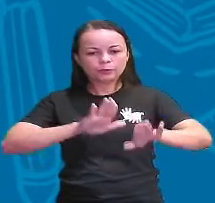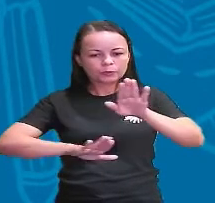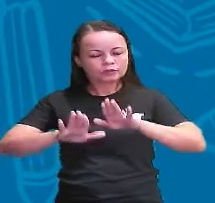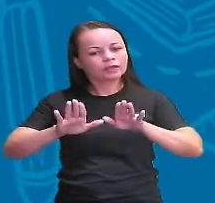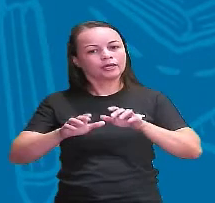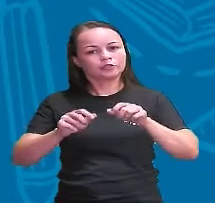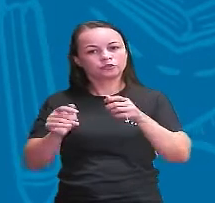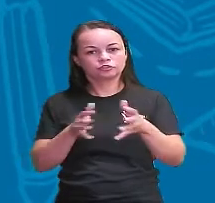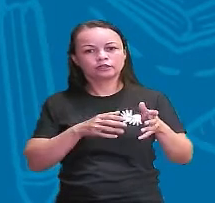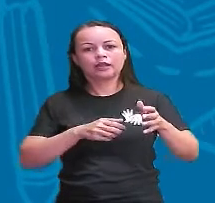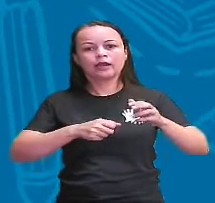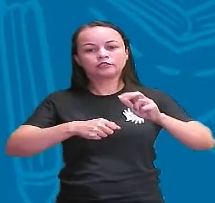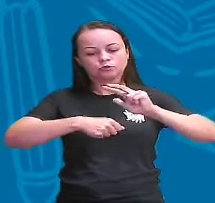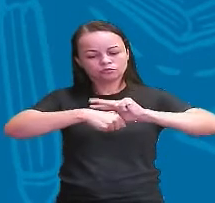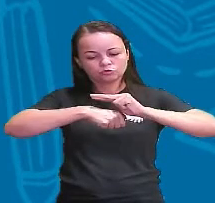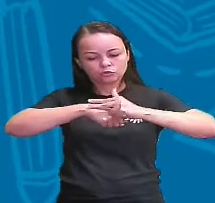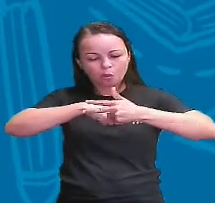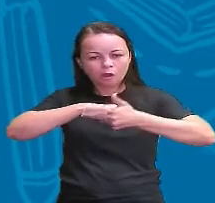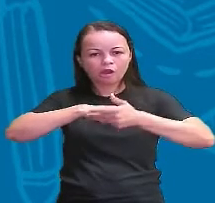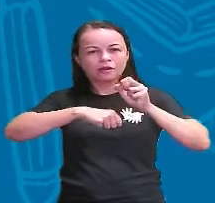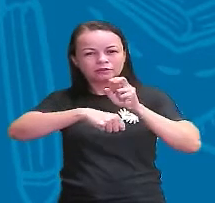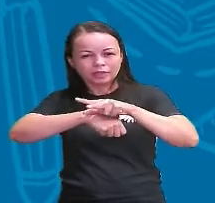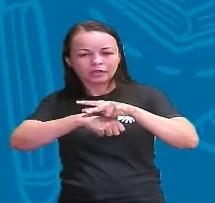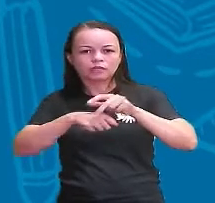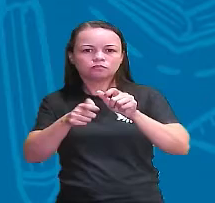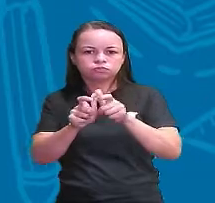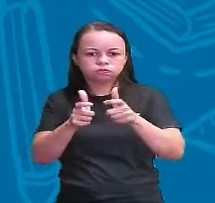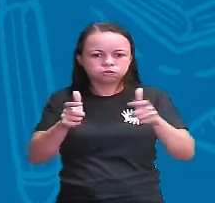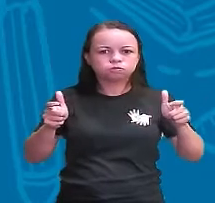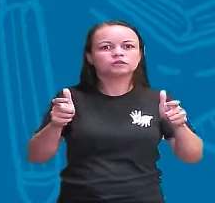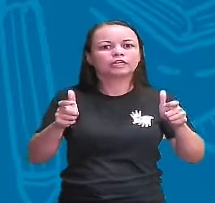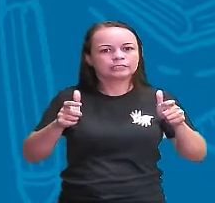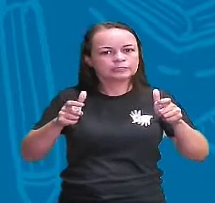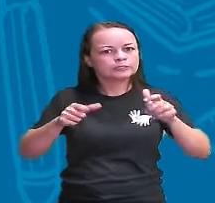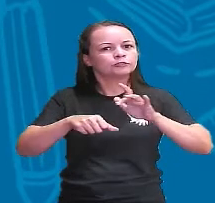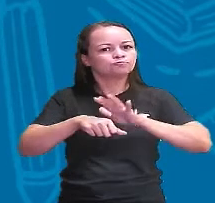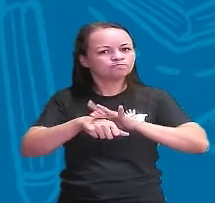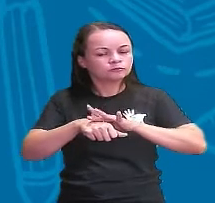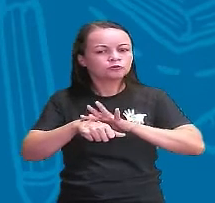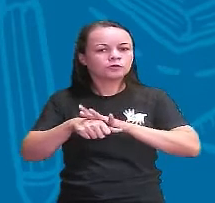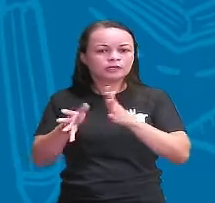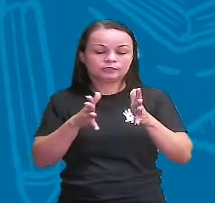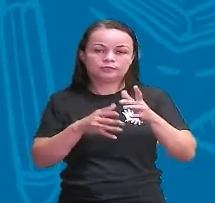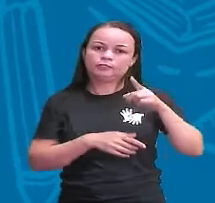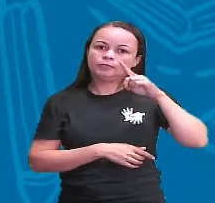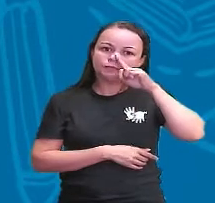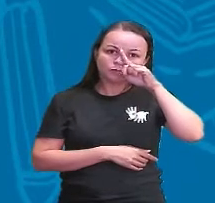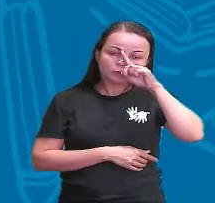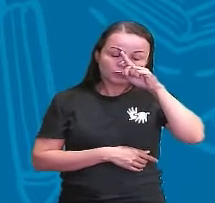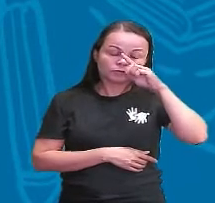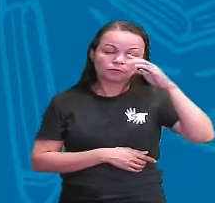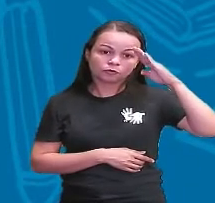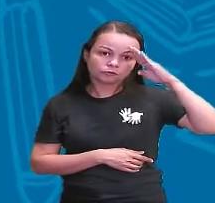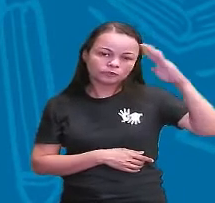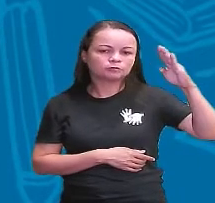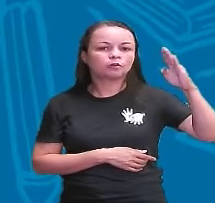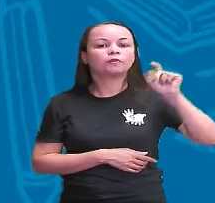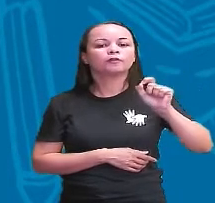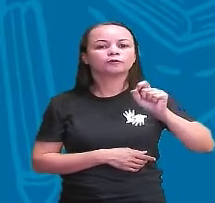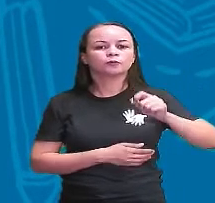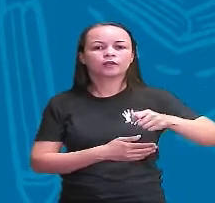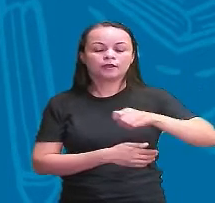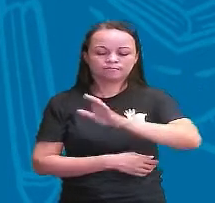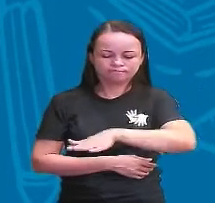dengue, infelizmente, têm aumentado nesses últimos dias, né? E principalmente é muito perigoso, principalmente para as crianças, tá